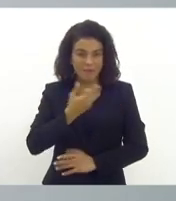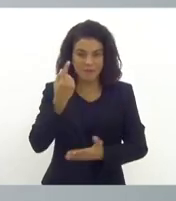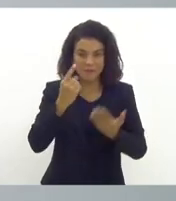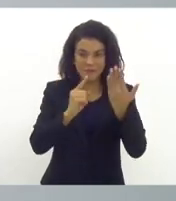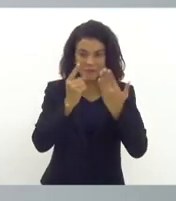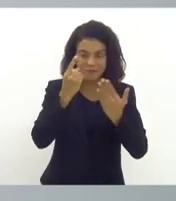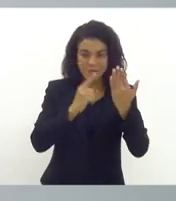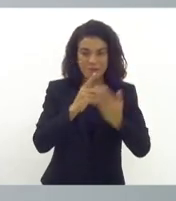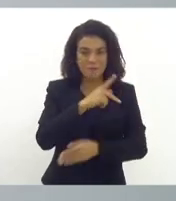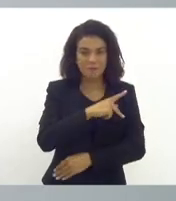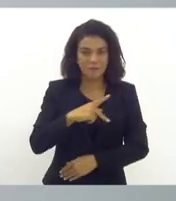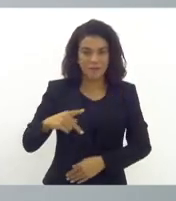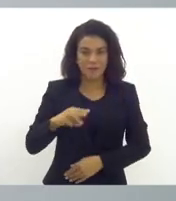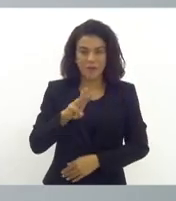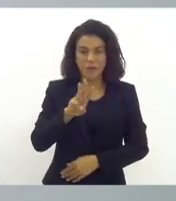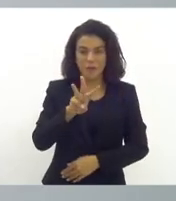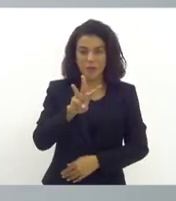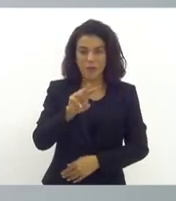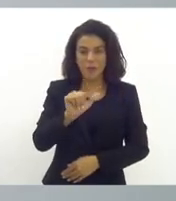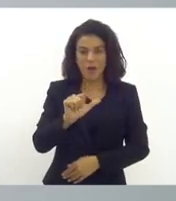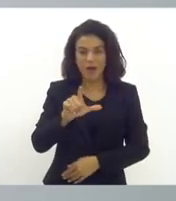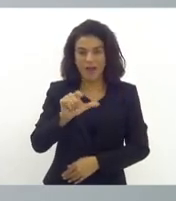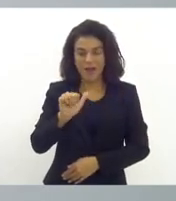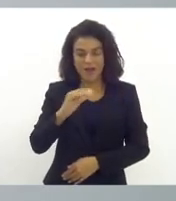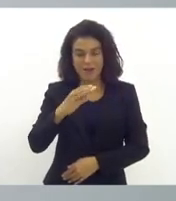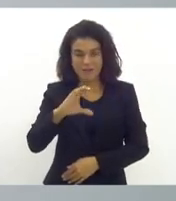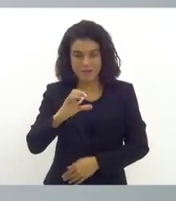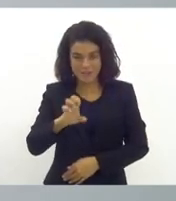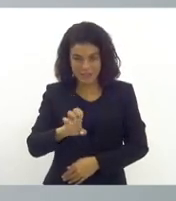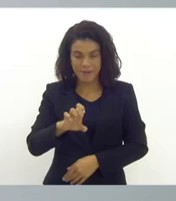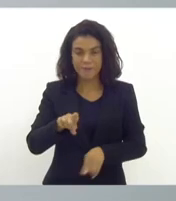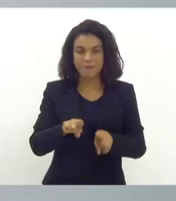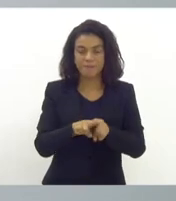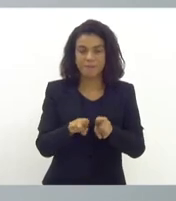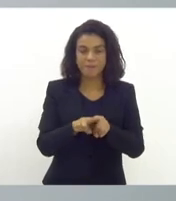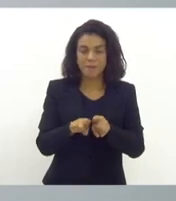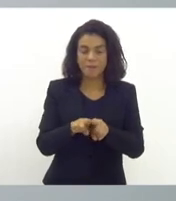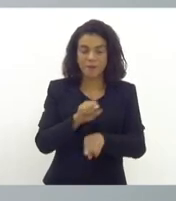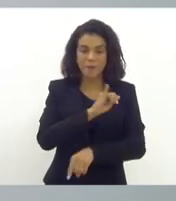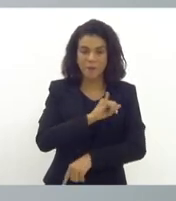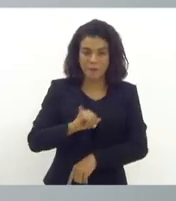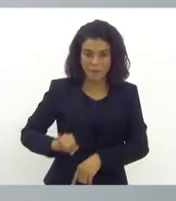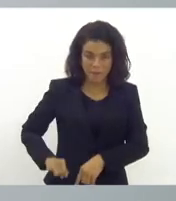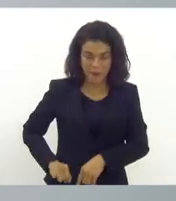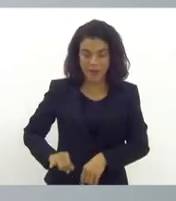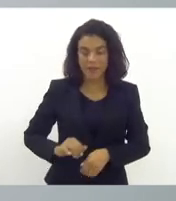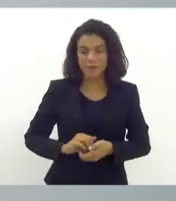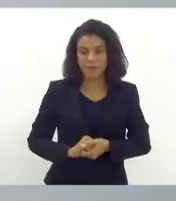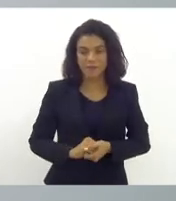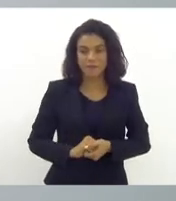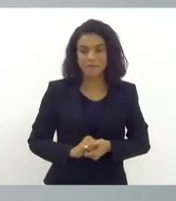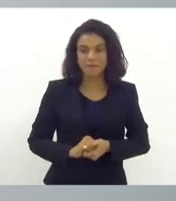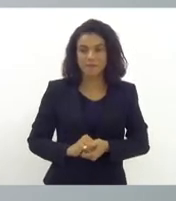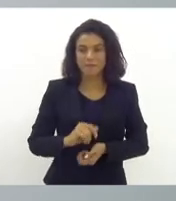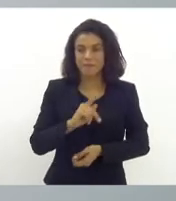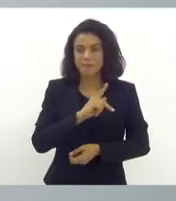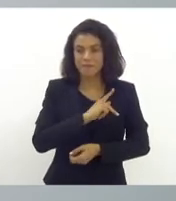Presidente Wallace Presidente Sandra também Serrano enfim Presidente